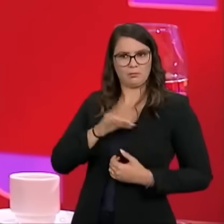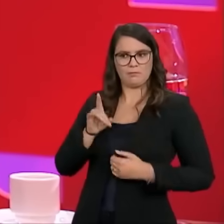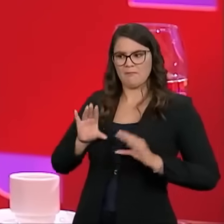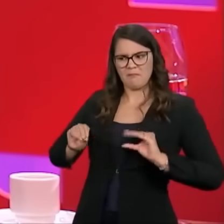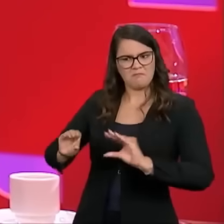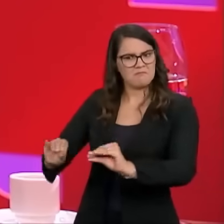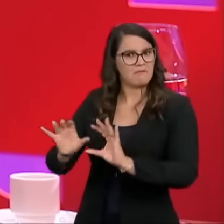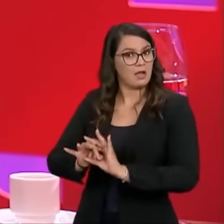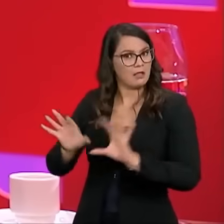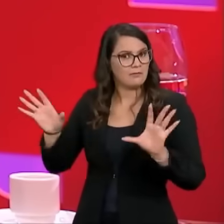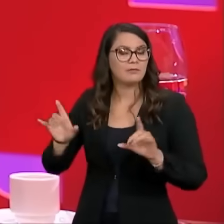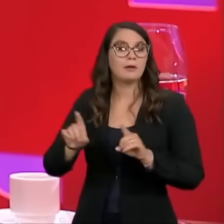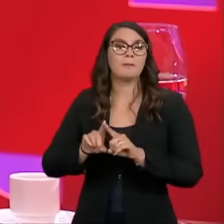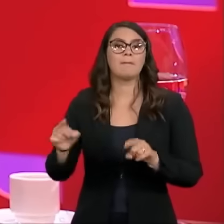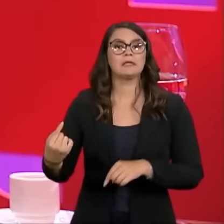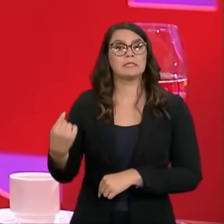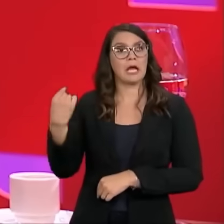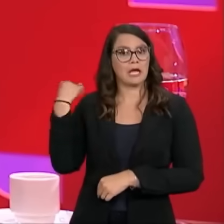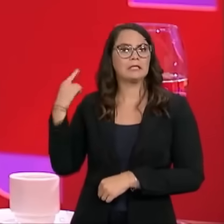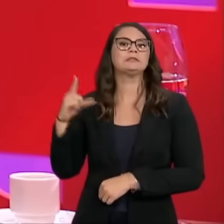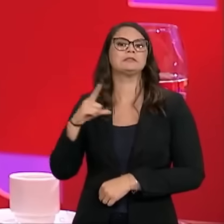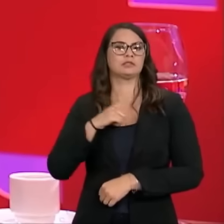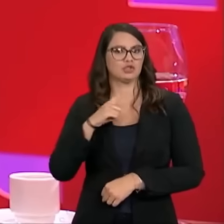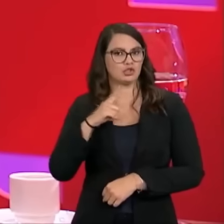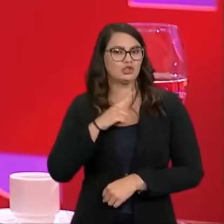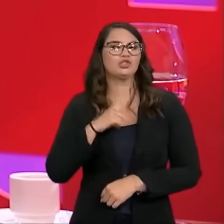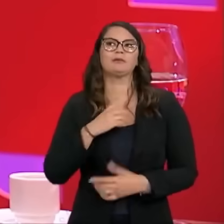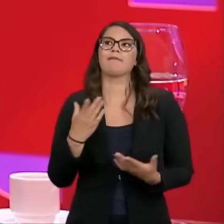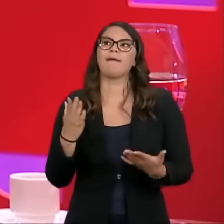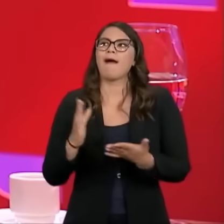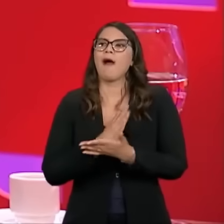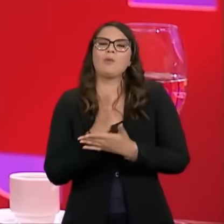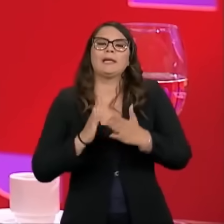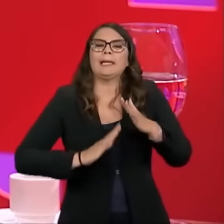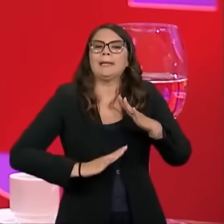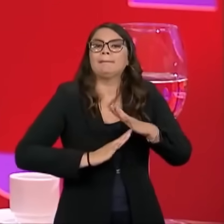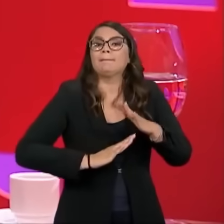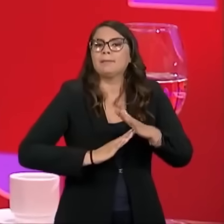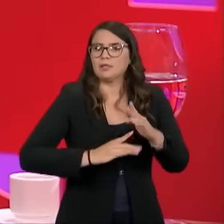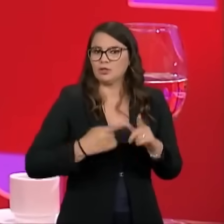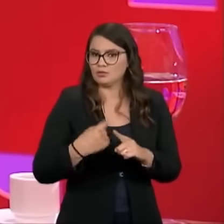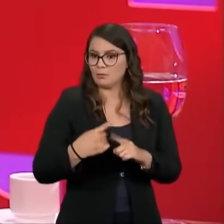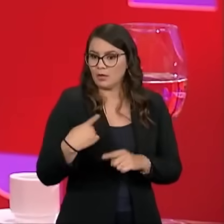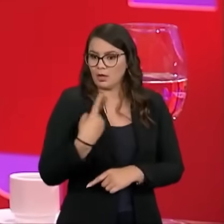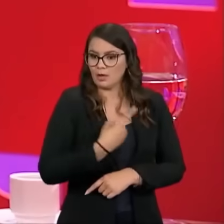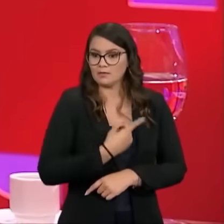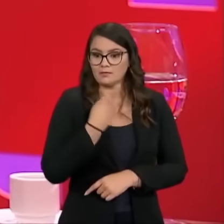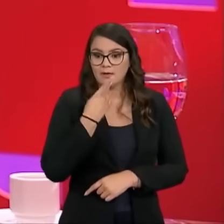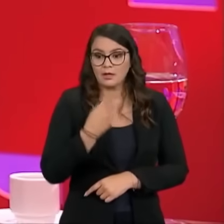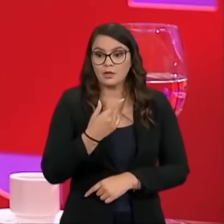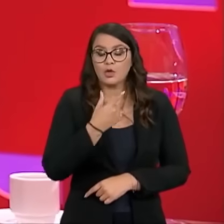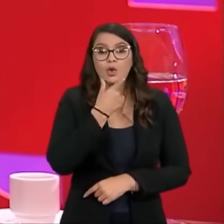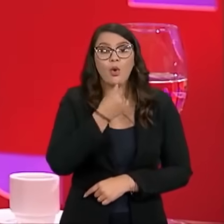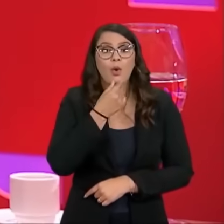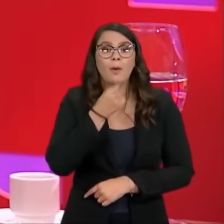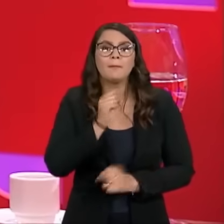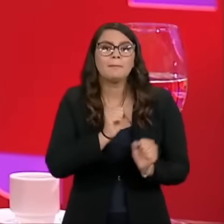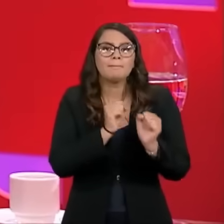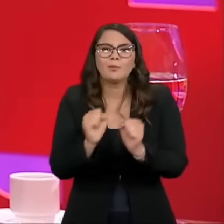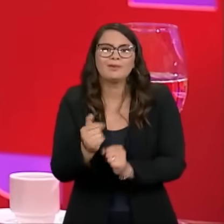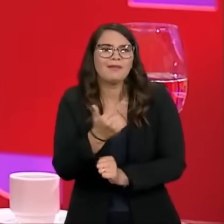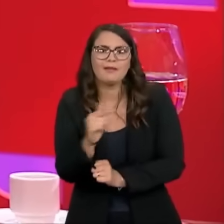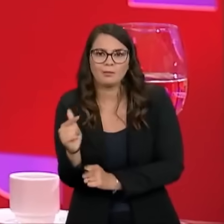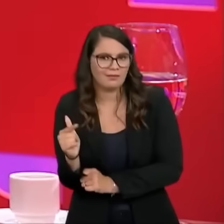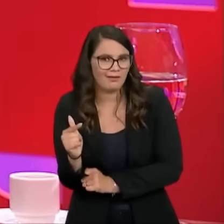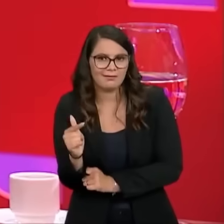país mas ainda existia algum tipo de de de de de algum limite porque nós estamos falando de homens que não são poderosos não são